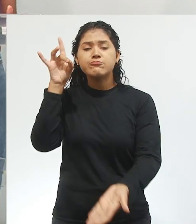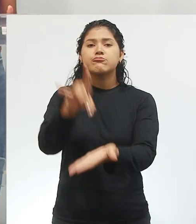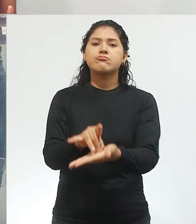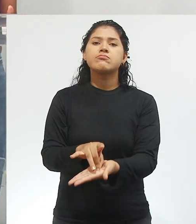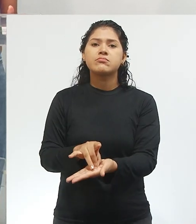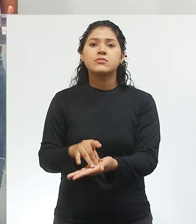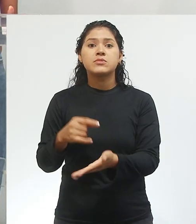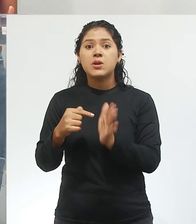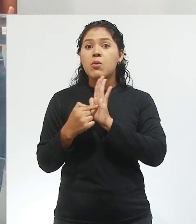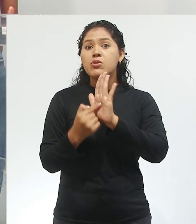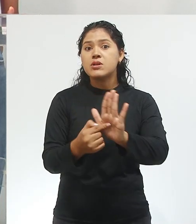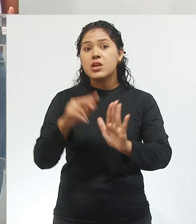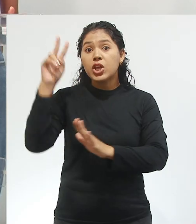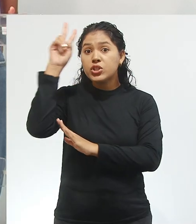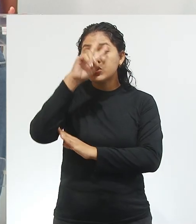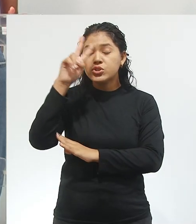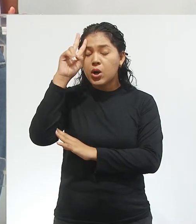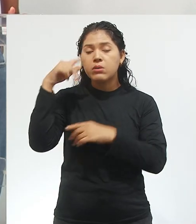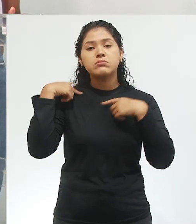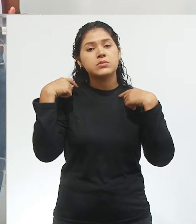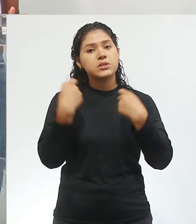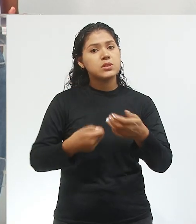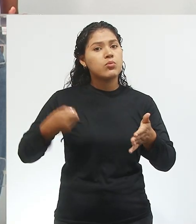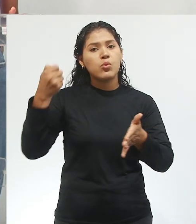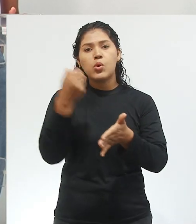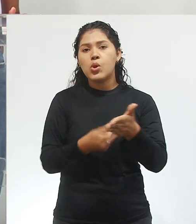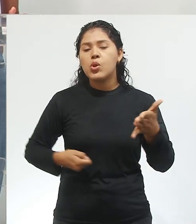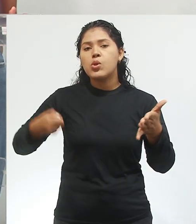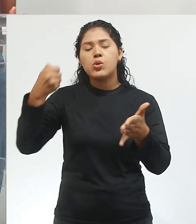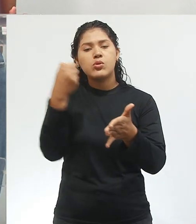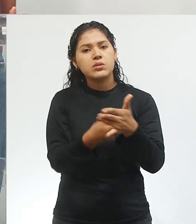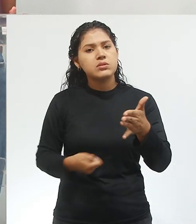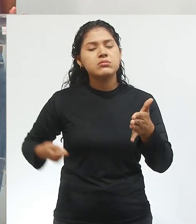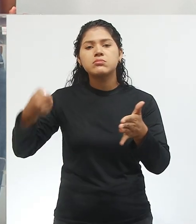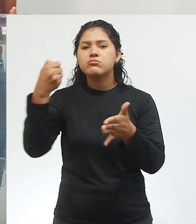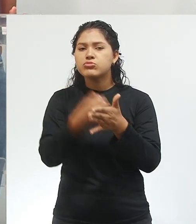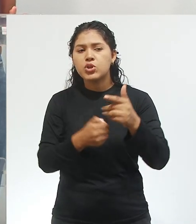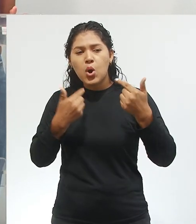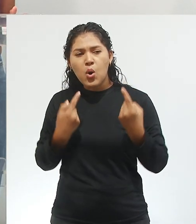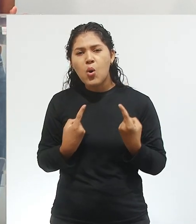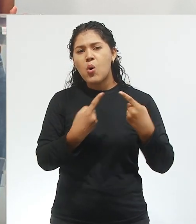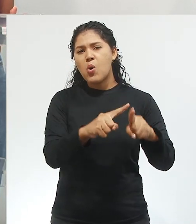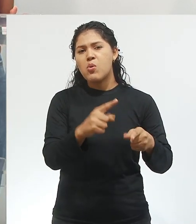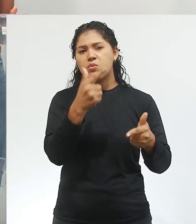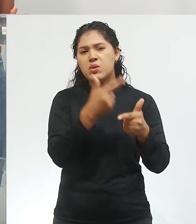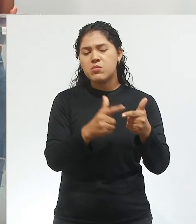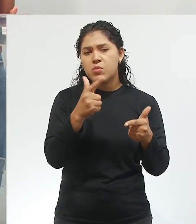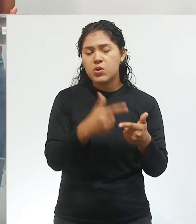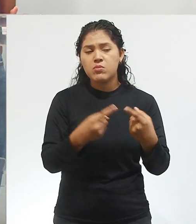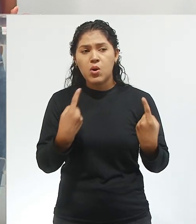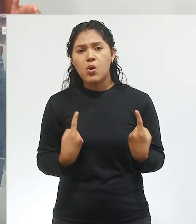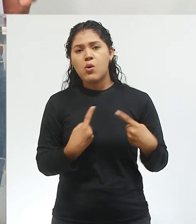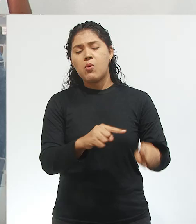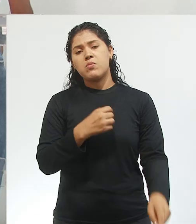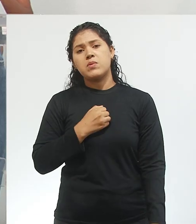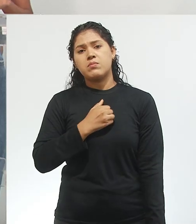história e precisamos lutar para superar esse tipo de